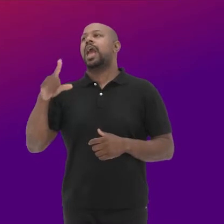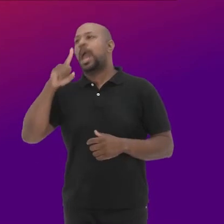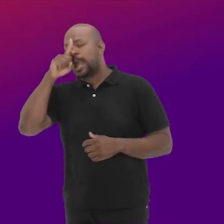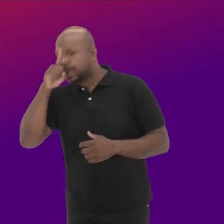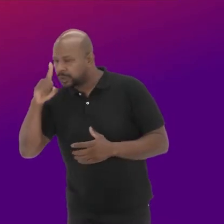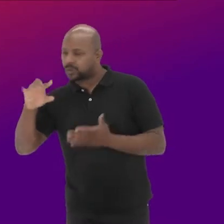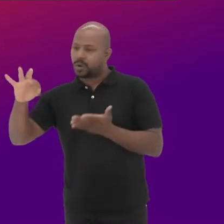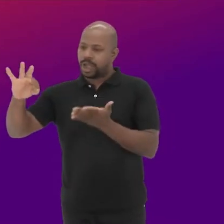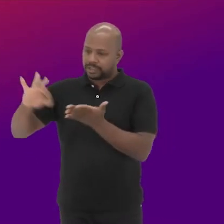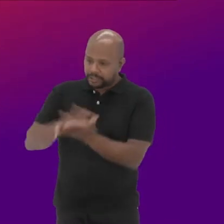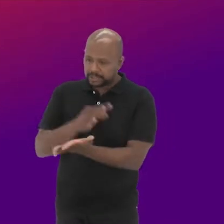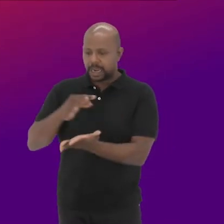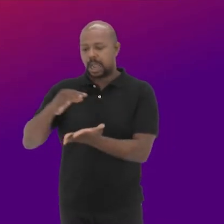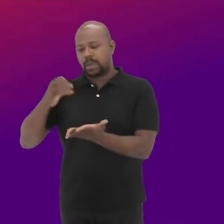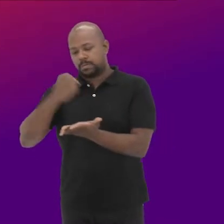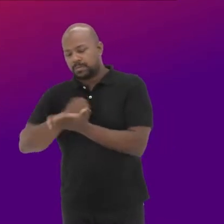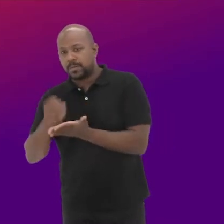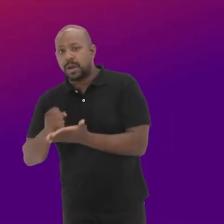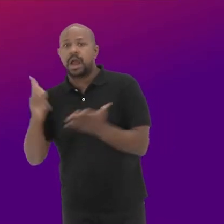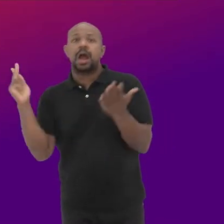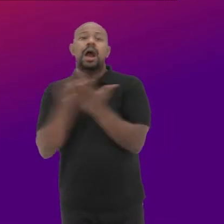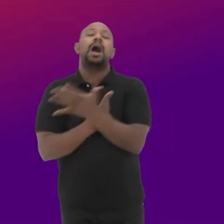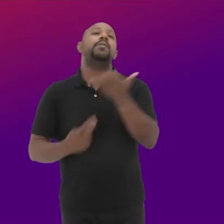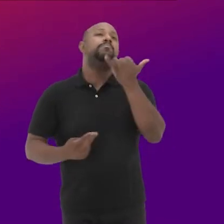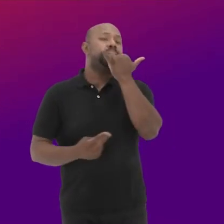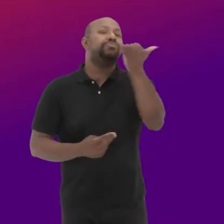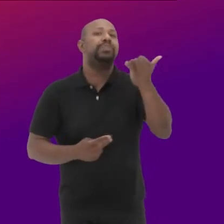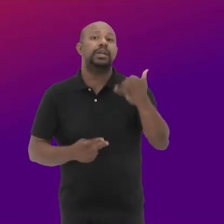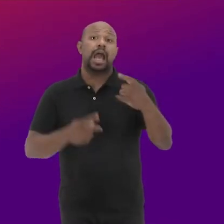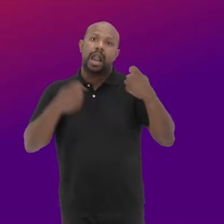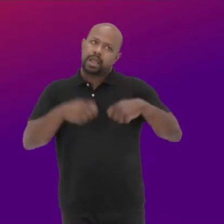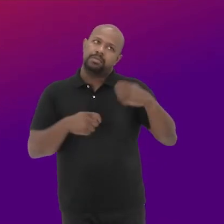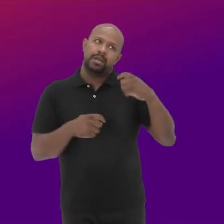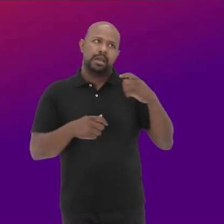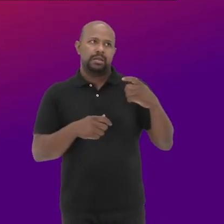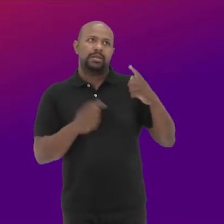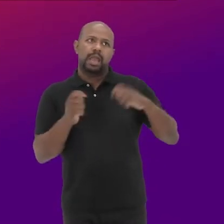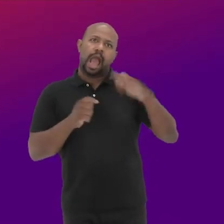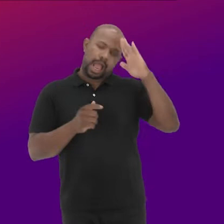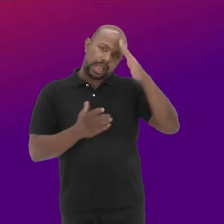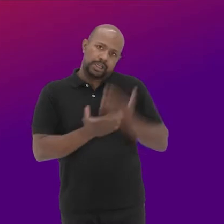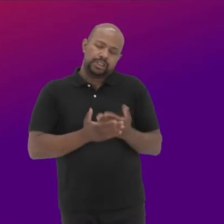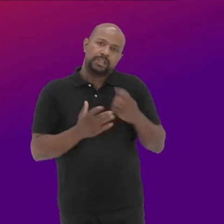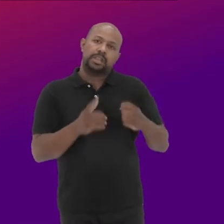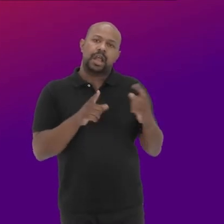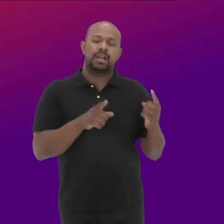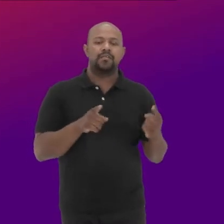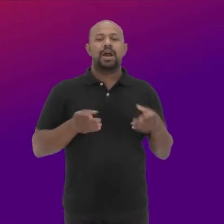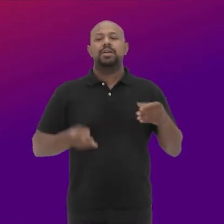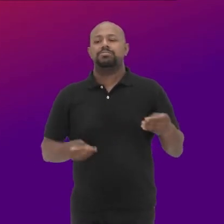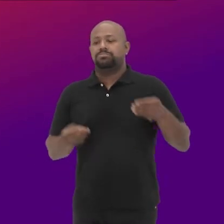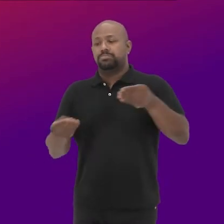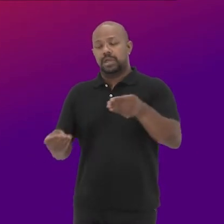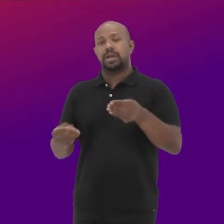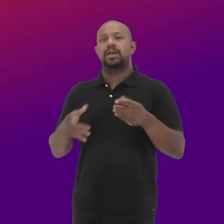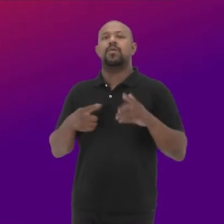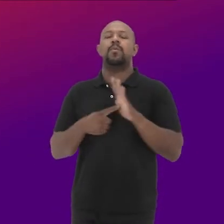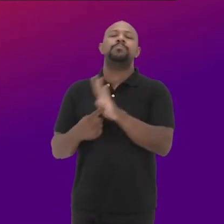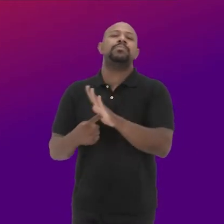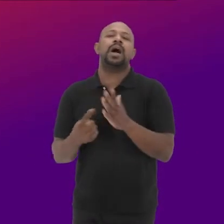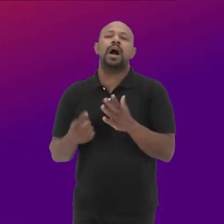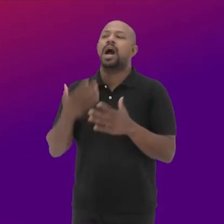sua apólice, faz a sua vida normal e quando acontece algum sinistro que ela acredita que está coberto, ela apresenta